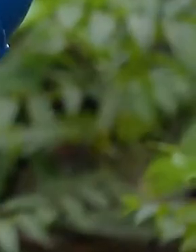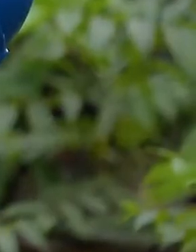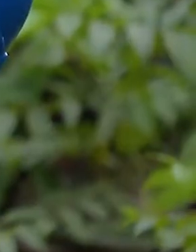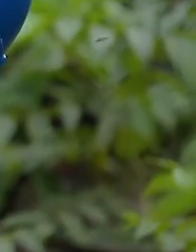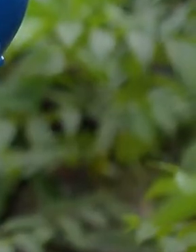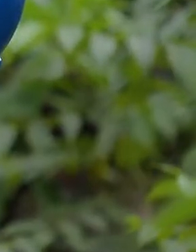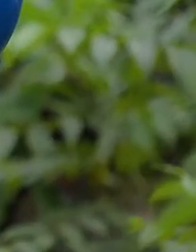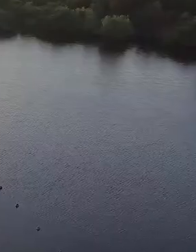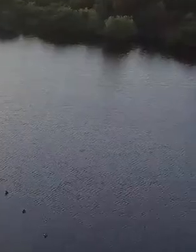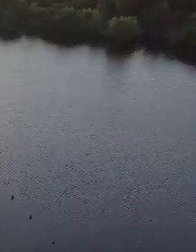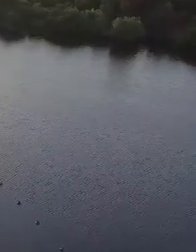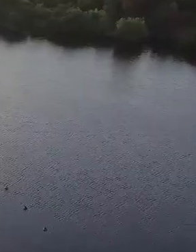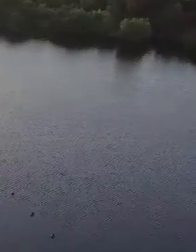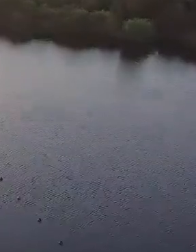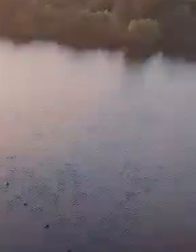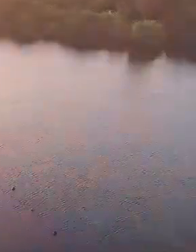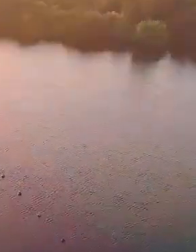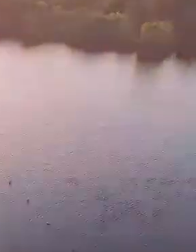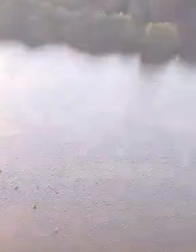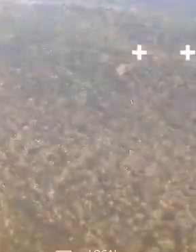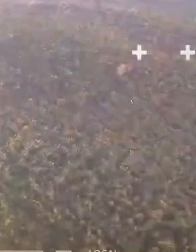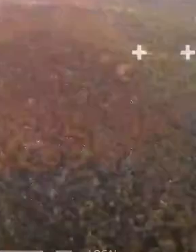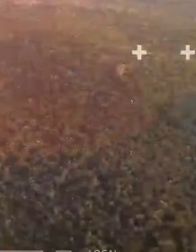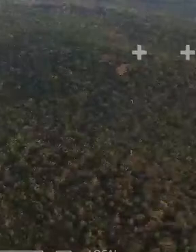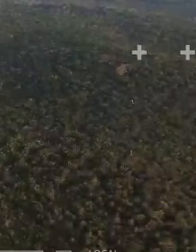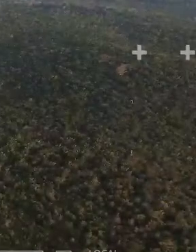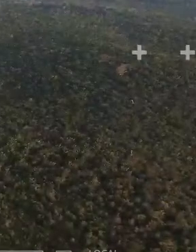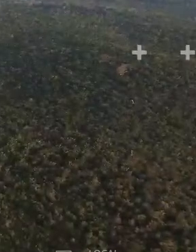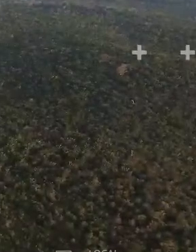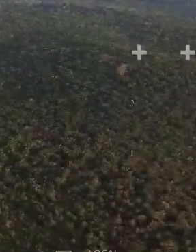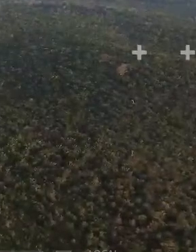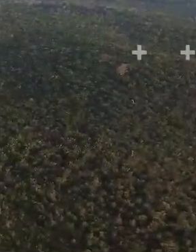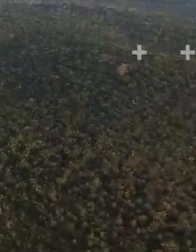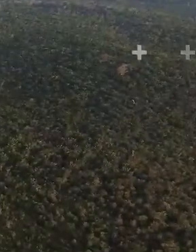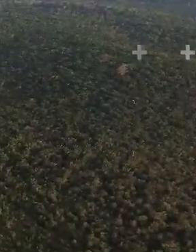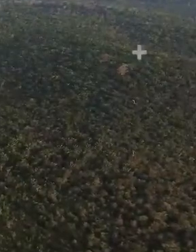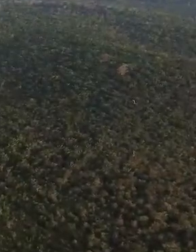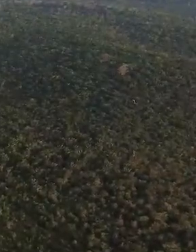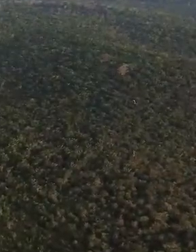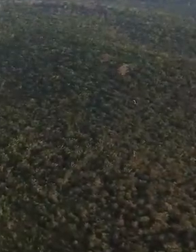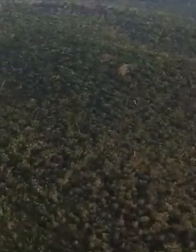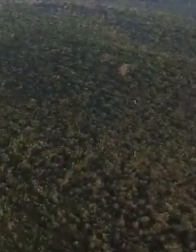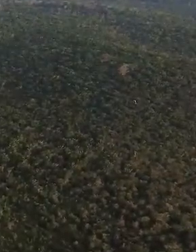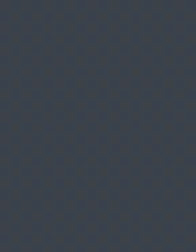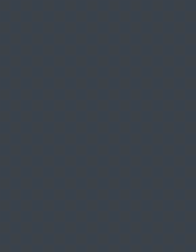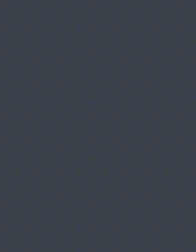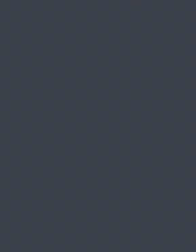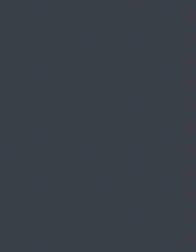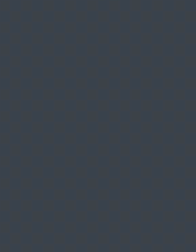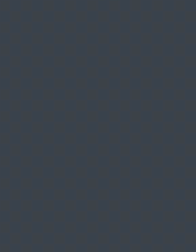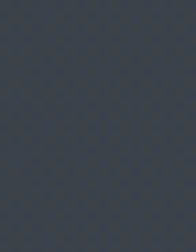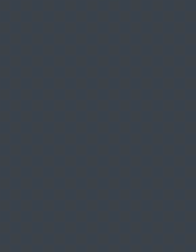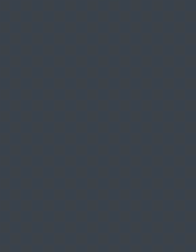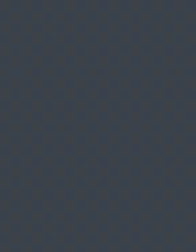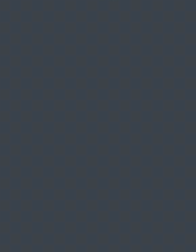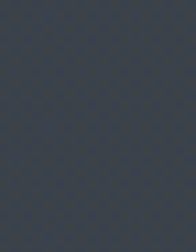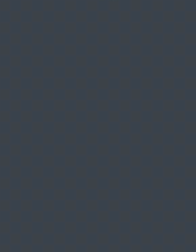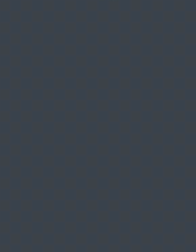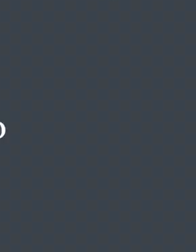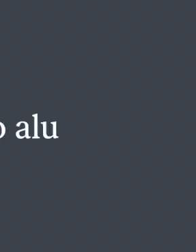e estabelecer um legado de sustentabilidade na Amazônia.